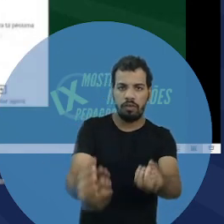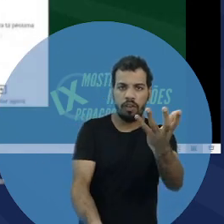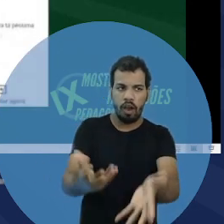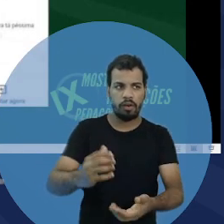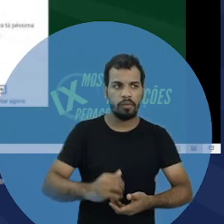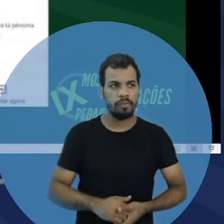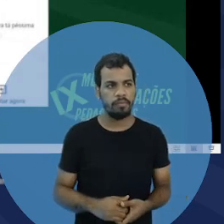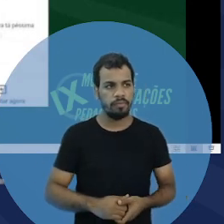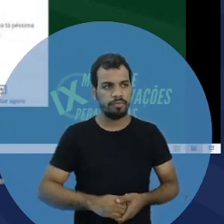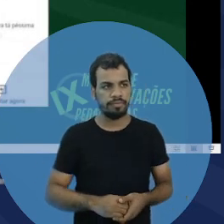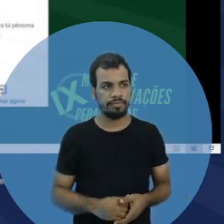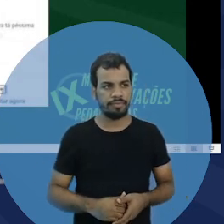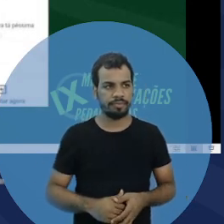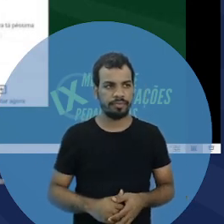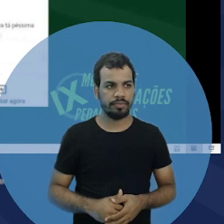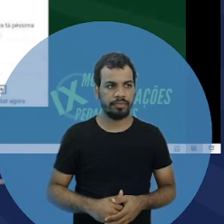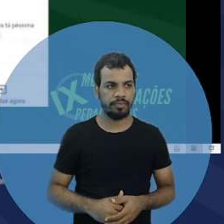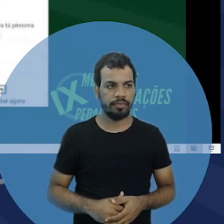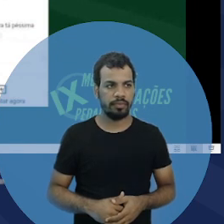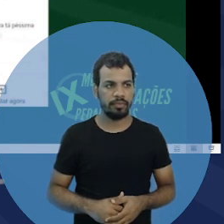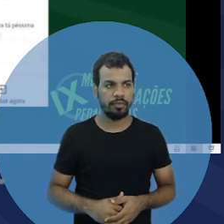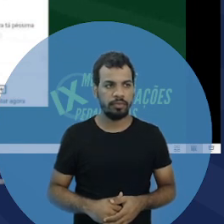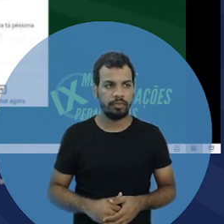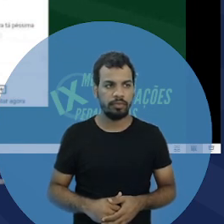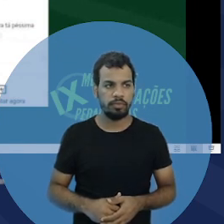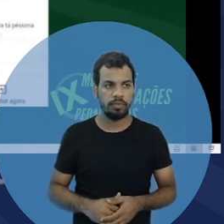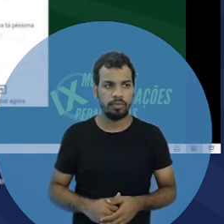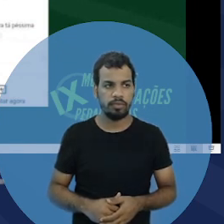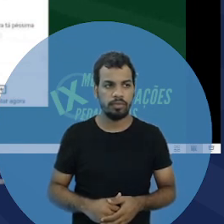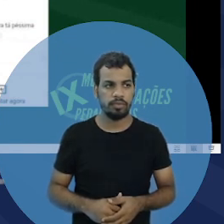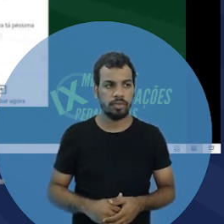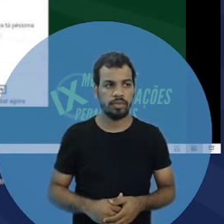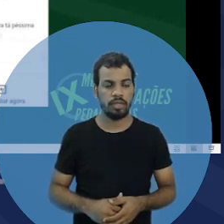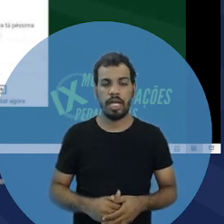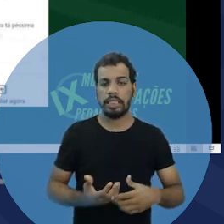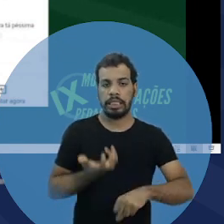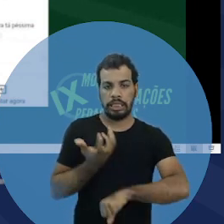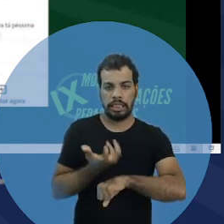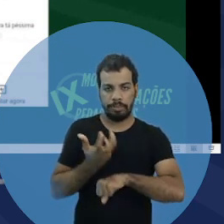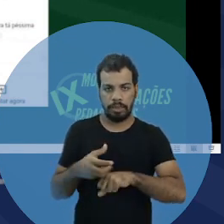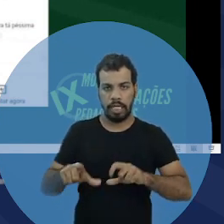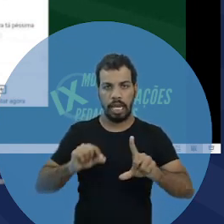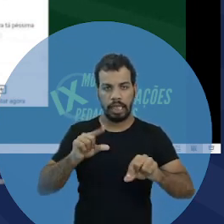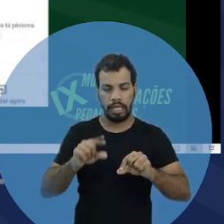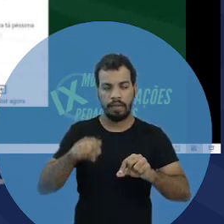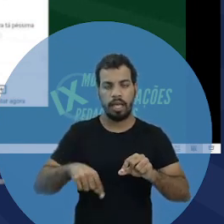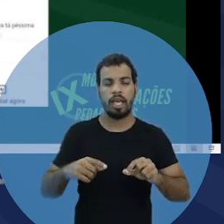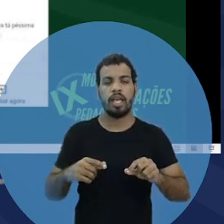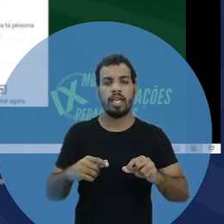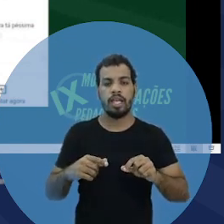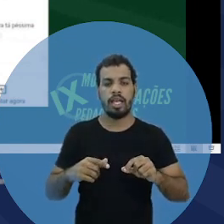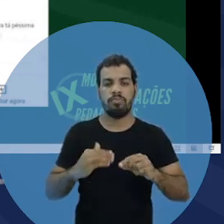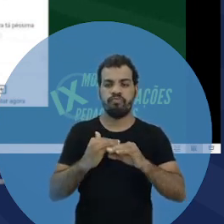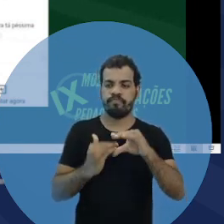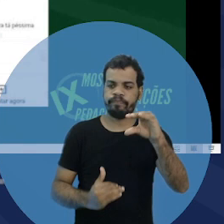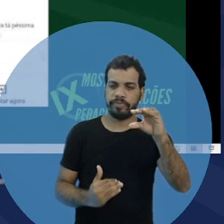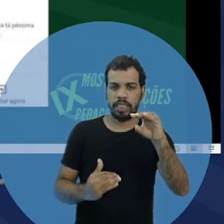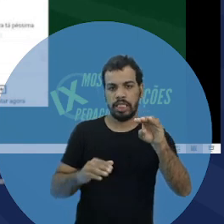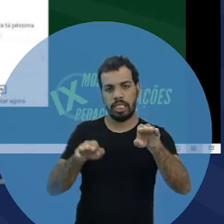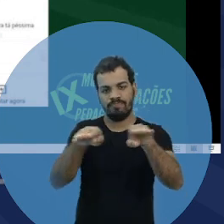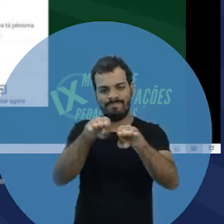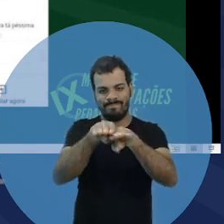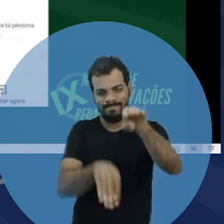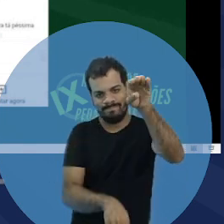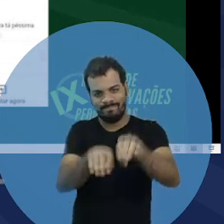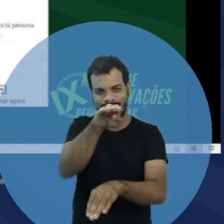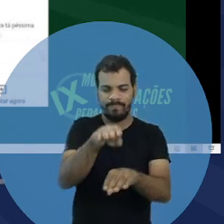E aí nós temos também na nossa letiva, a minha letiva é desigualdades no nosso